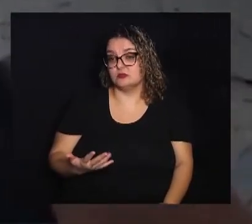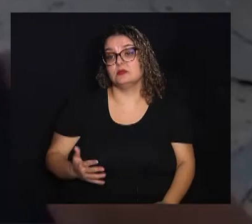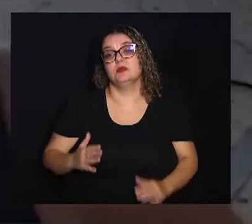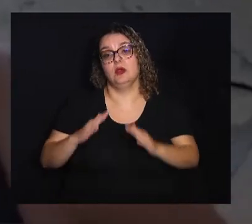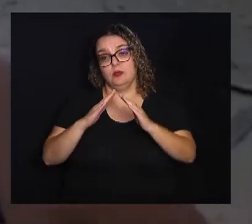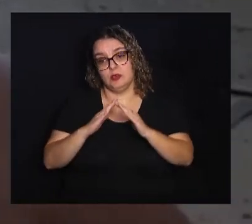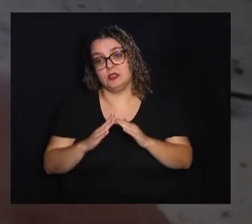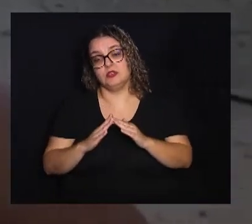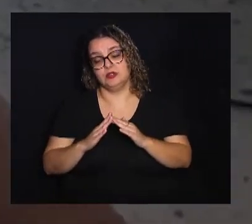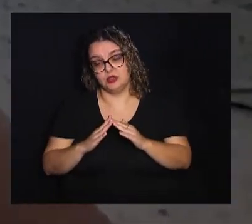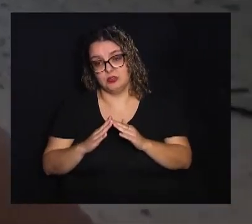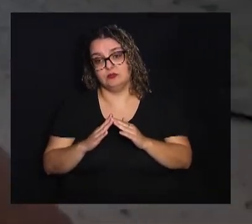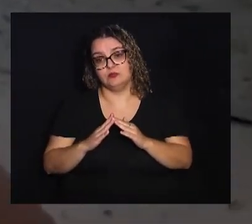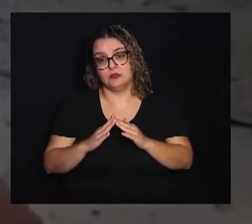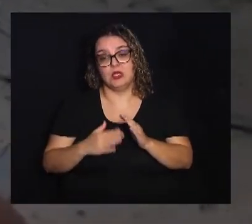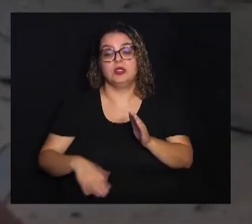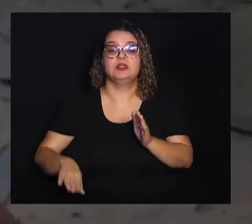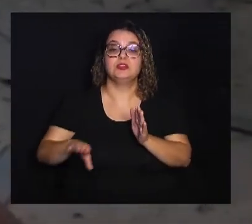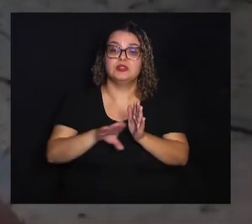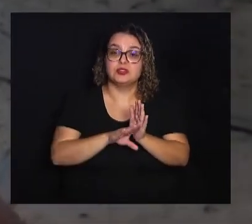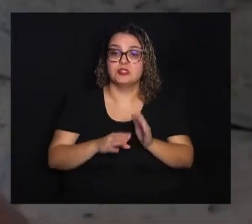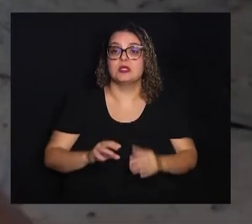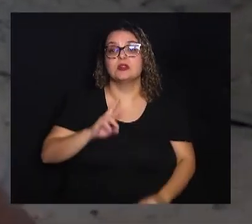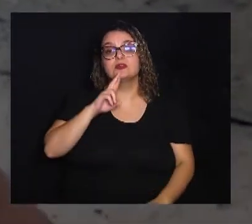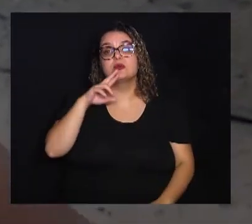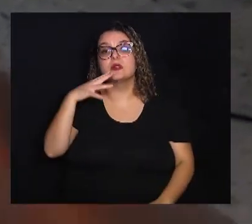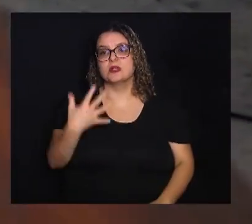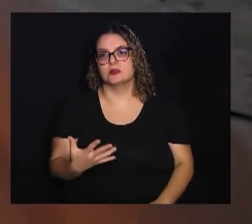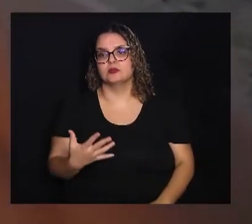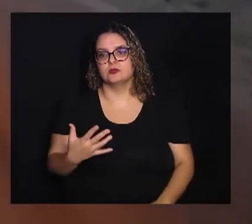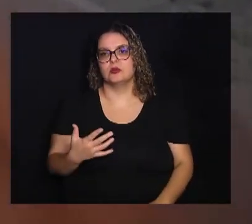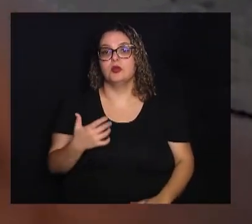moradia, que viesse se resolver a